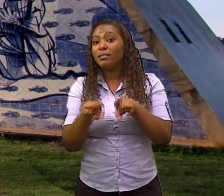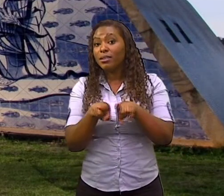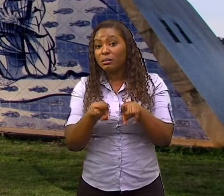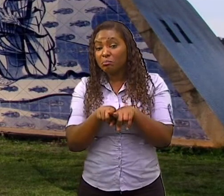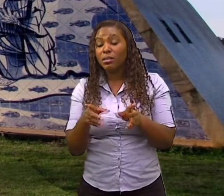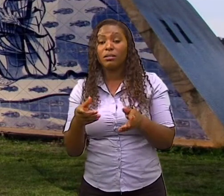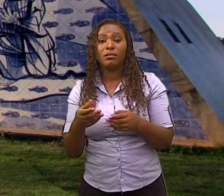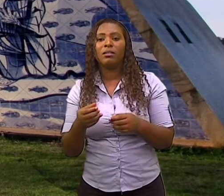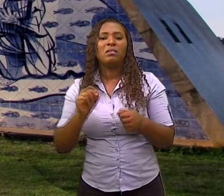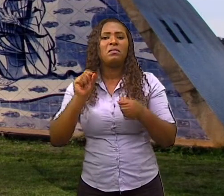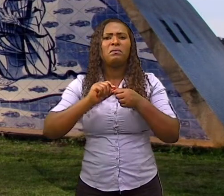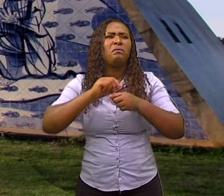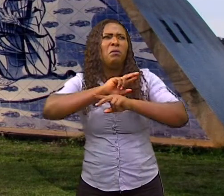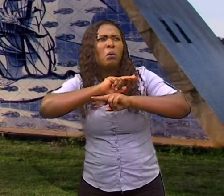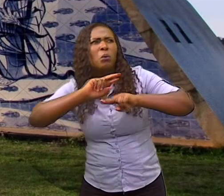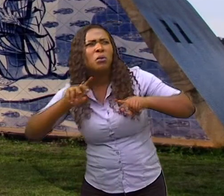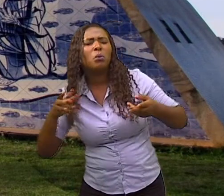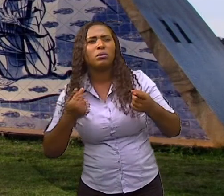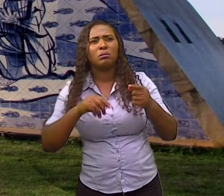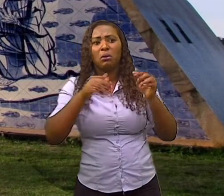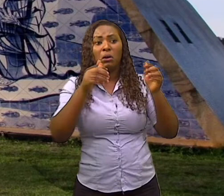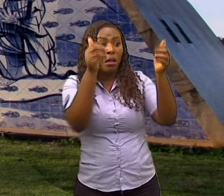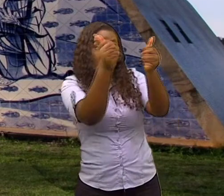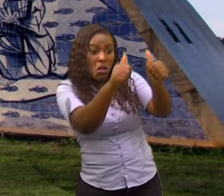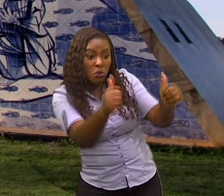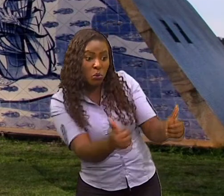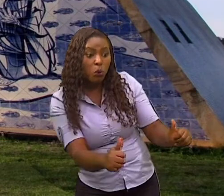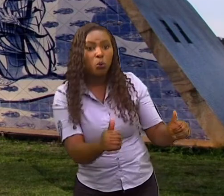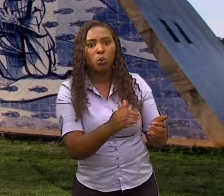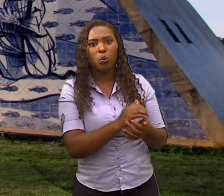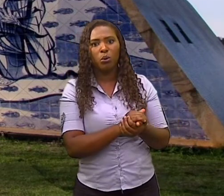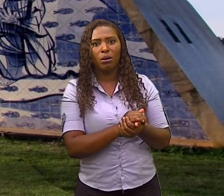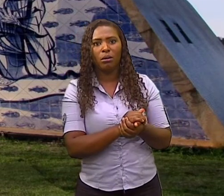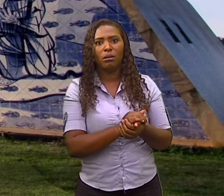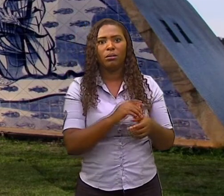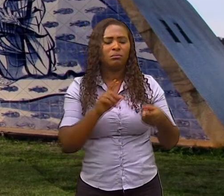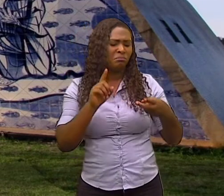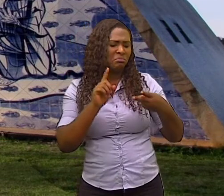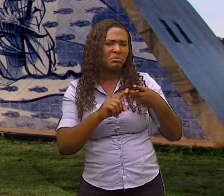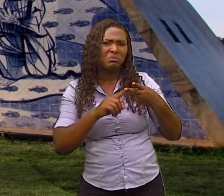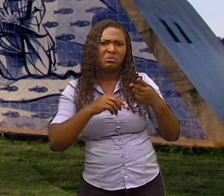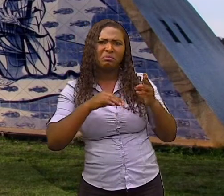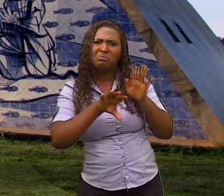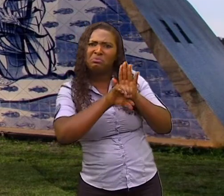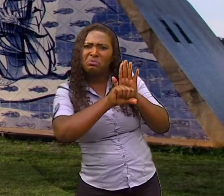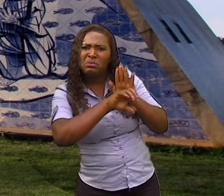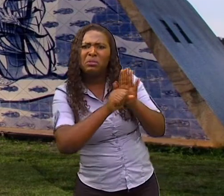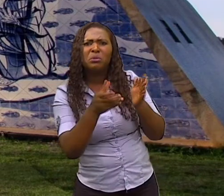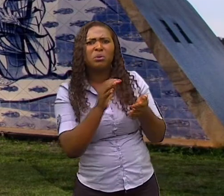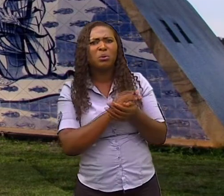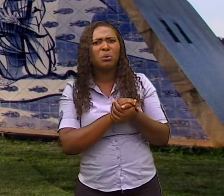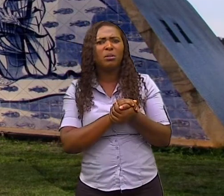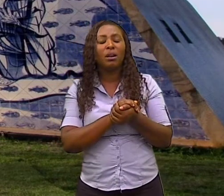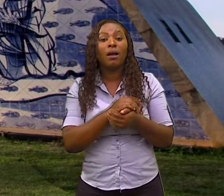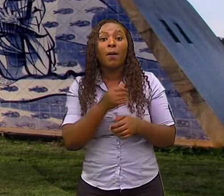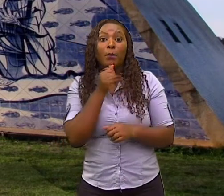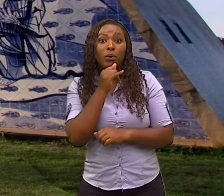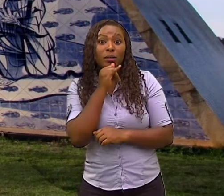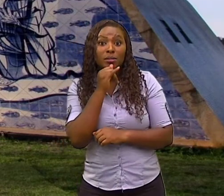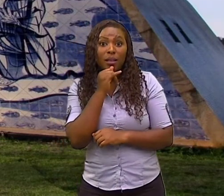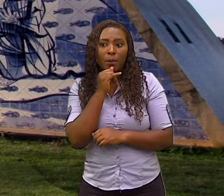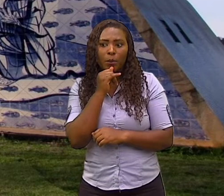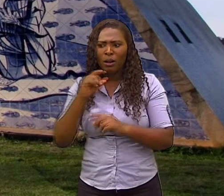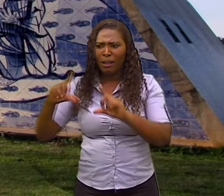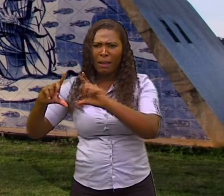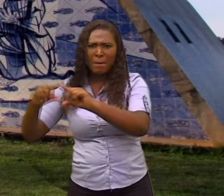como gravuras, esculturas, como a do monumento ao presidente Juscelino Kubitschek, ou JK, que fica em Brasília,